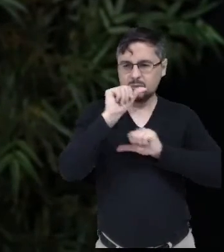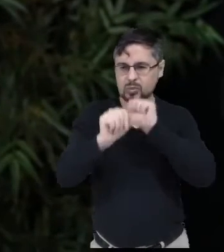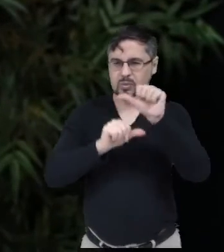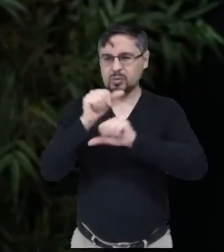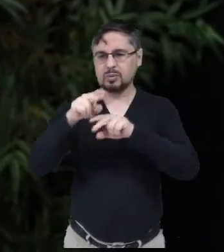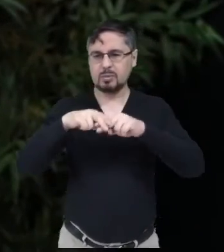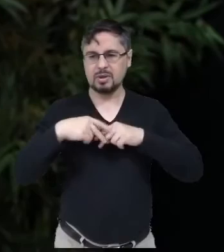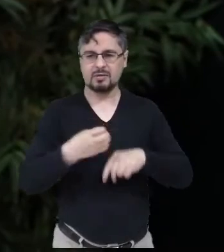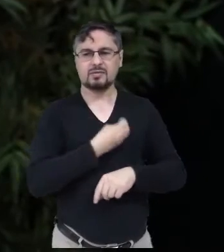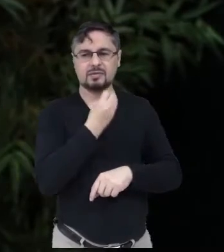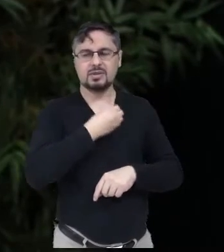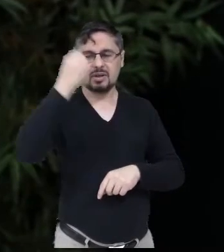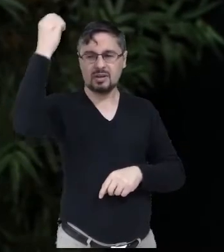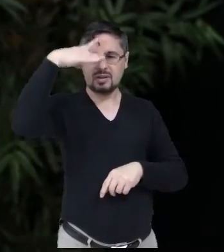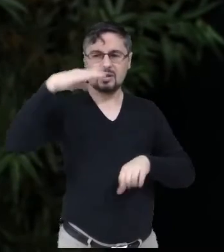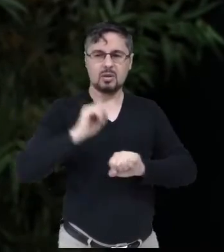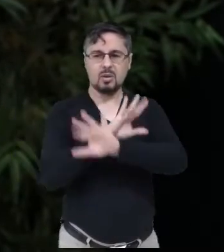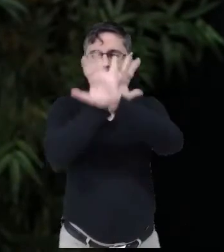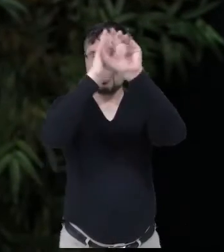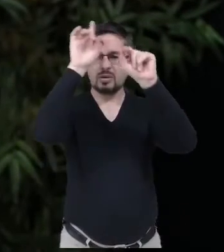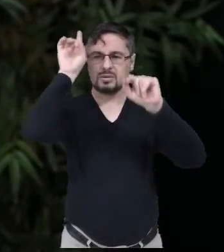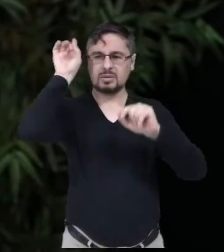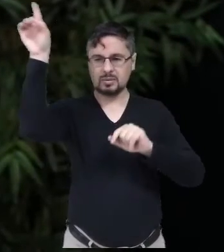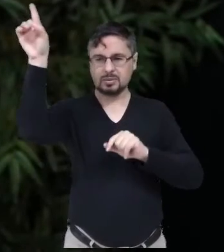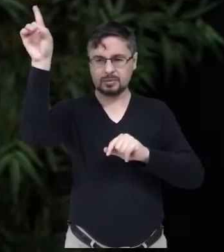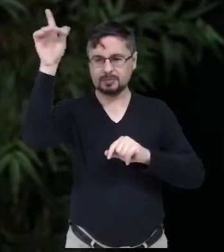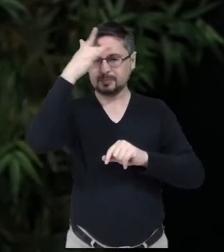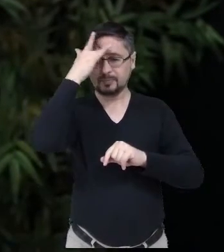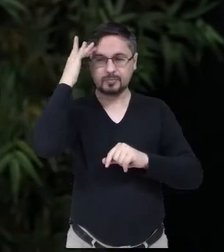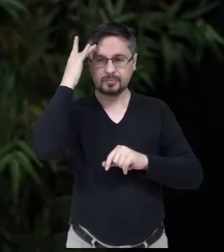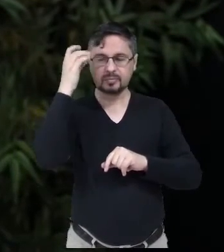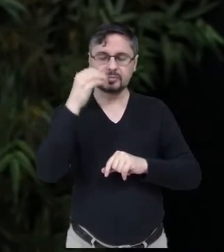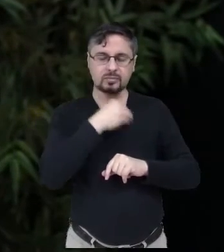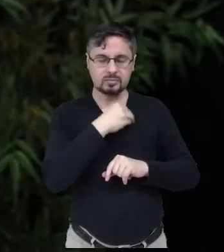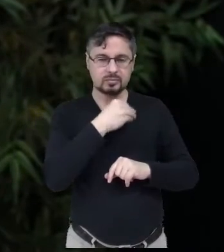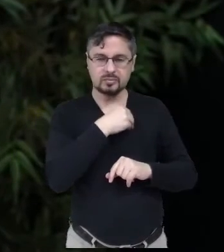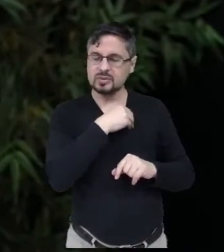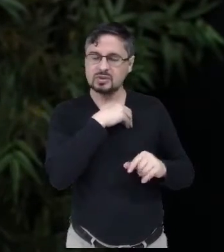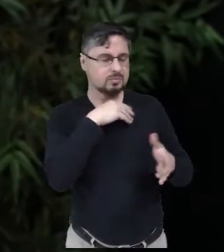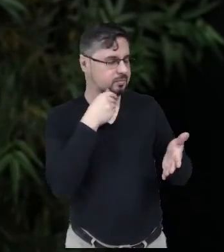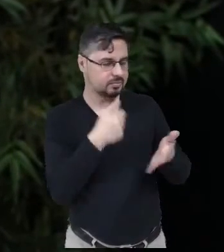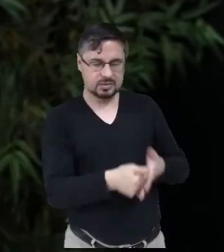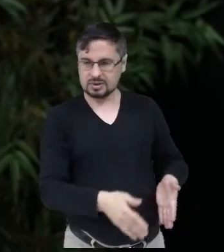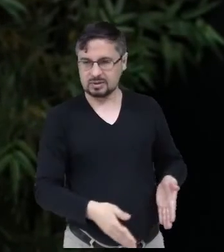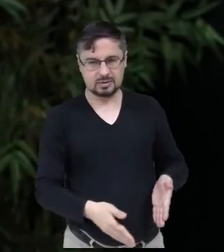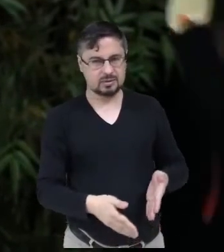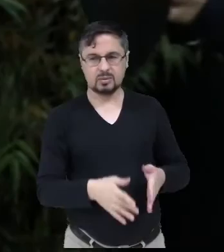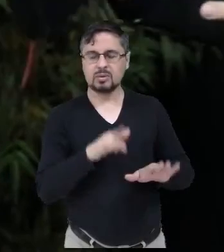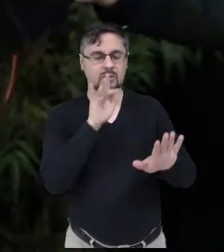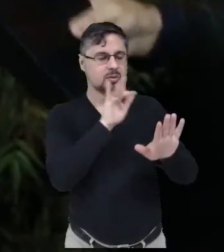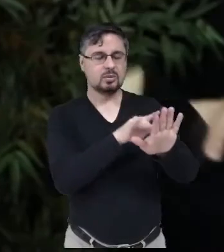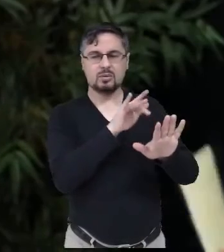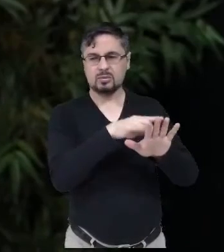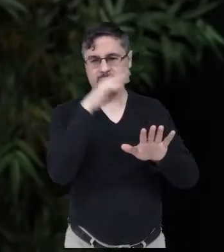vida e pela glória de Deus. O pecador não está mais agora perdido quando toca o Senhor.